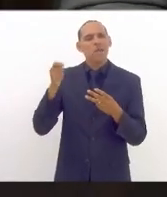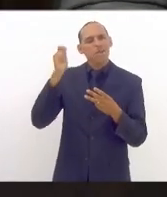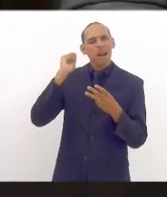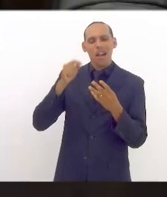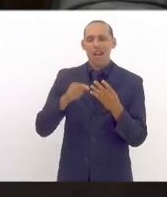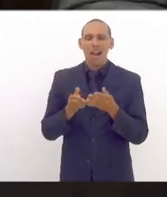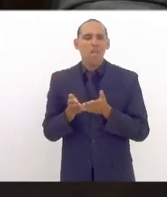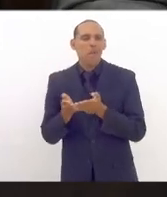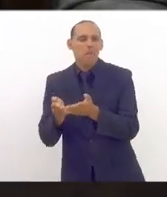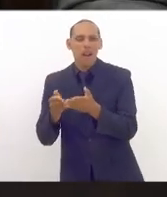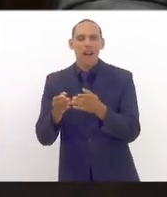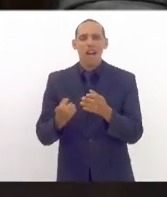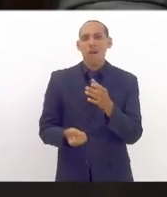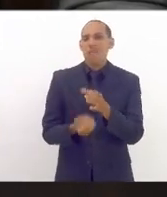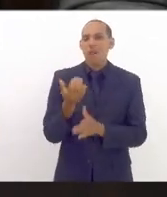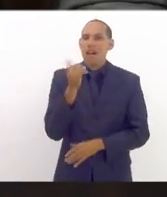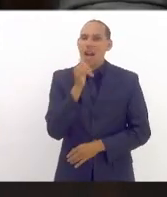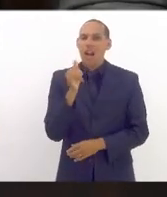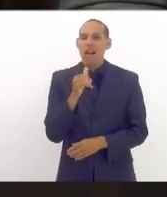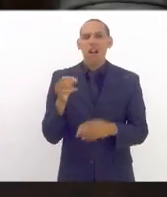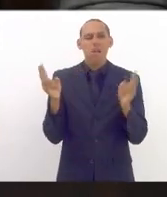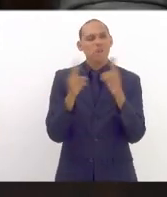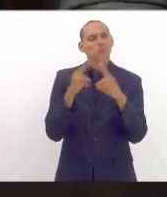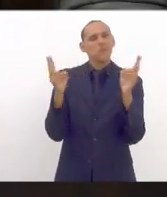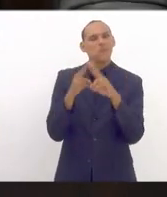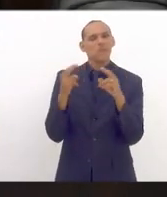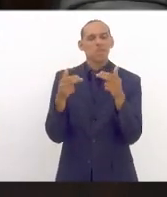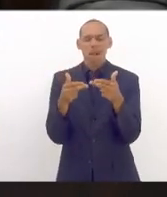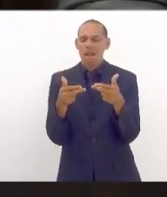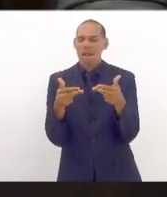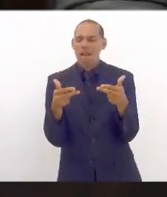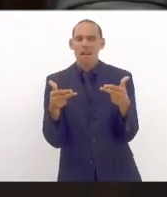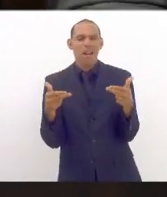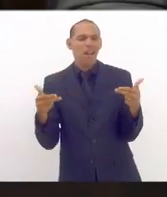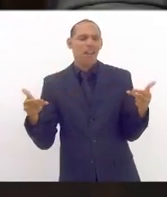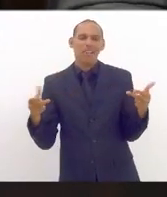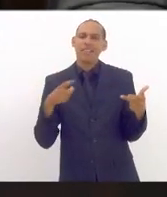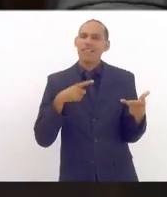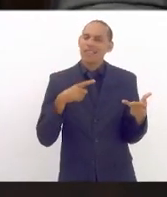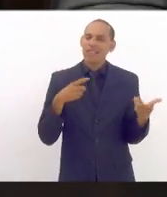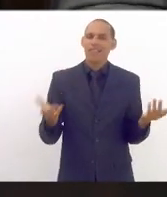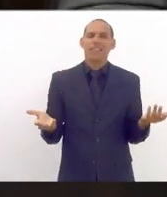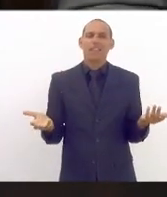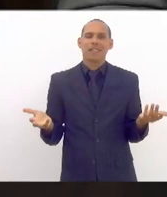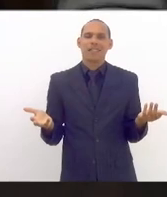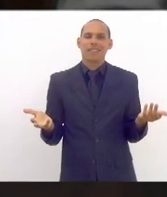produção de energia eólica tem o que você quiser né